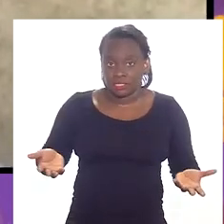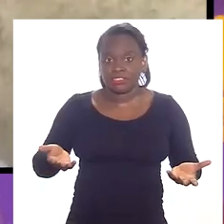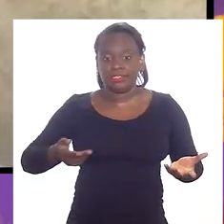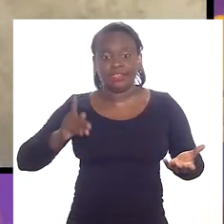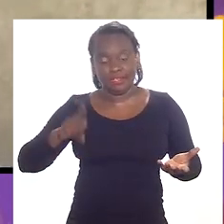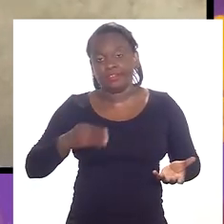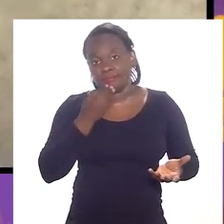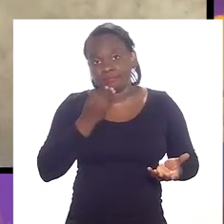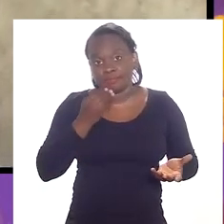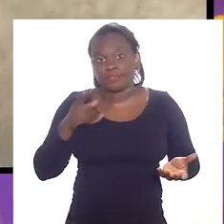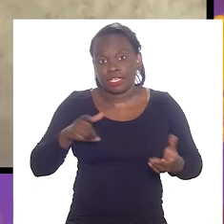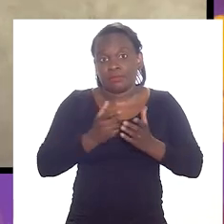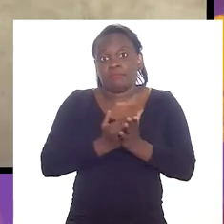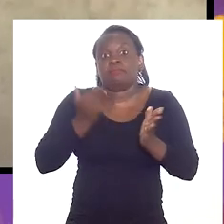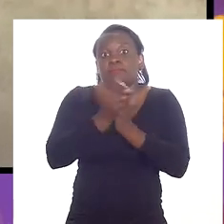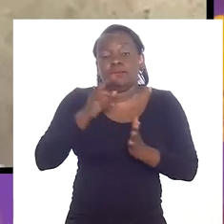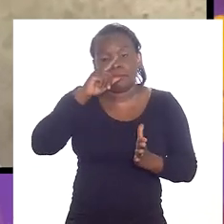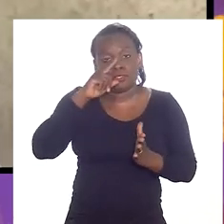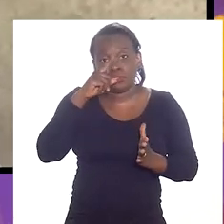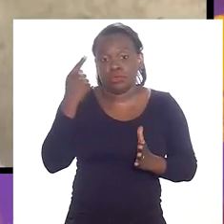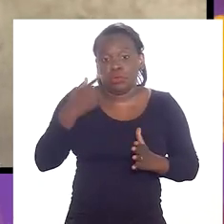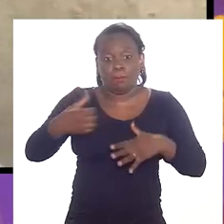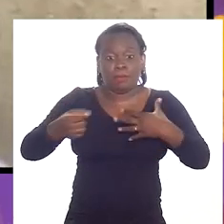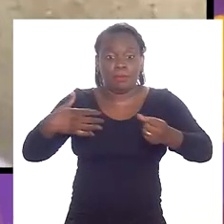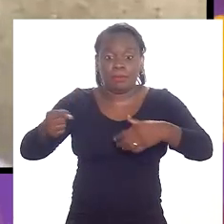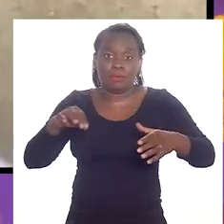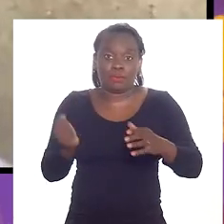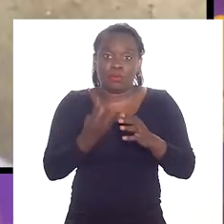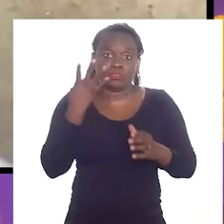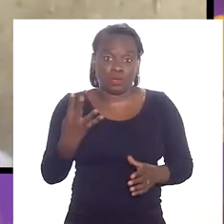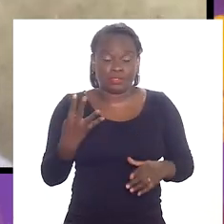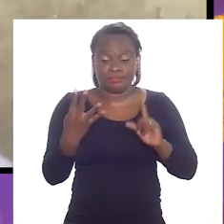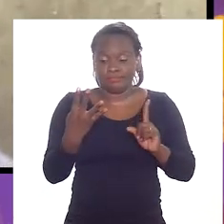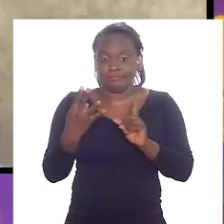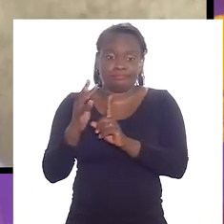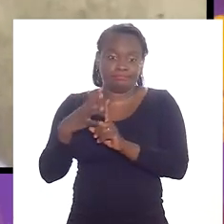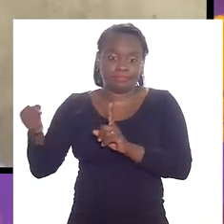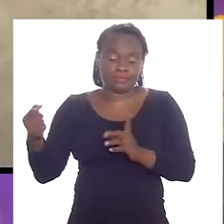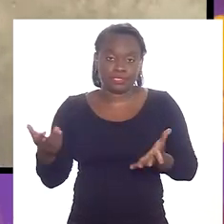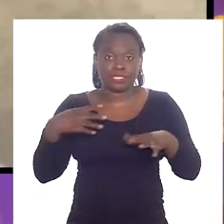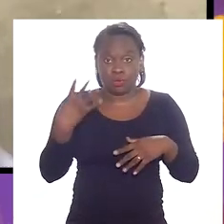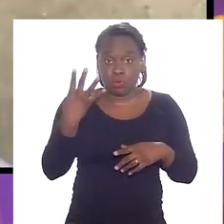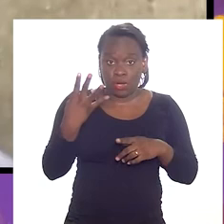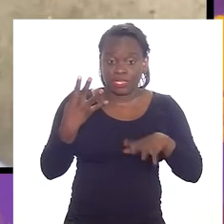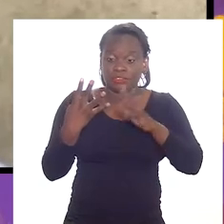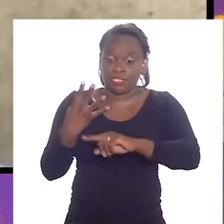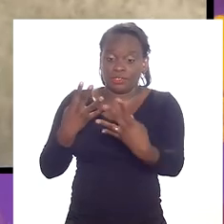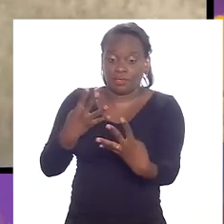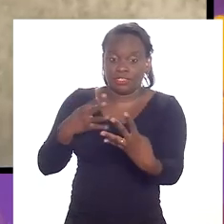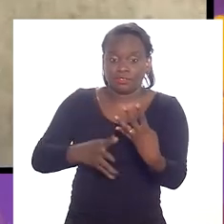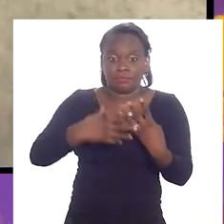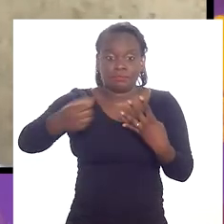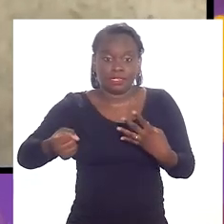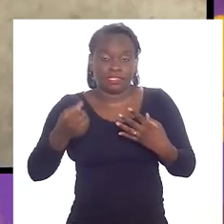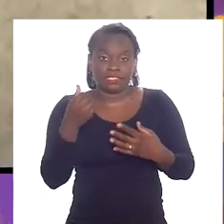Sim. No Botafogo, mostrando que eles, na atividade desportiva, nas quatro linhas, o risco é muito pequeno.